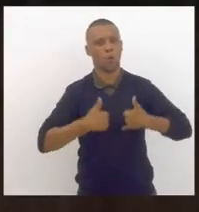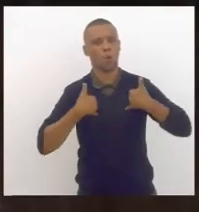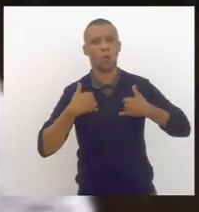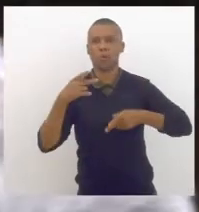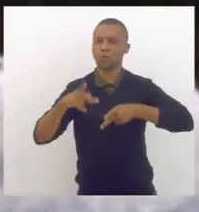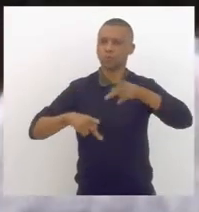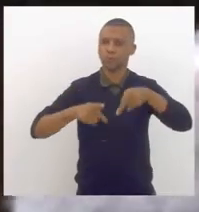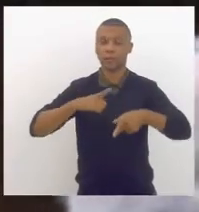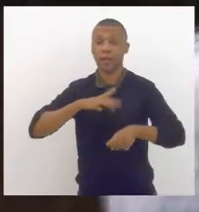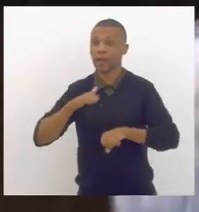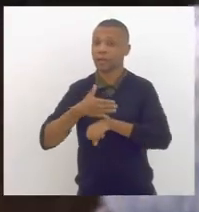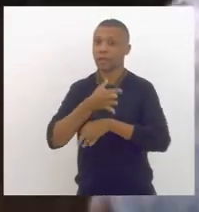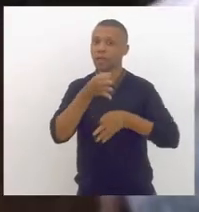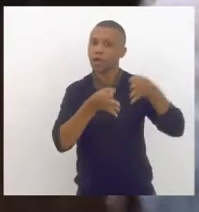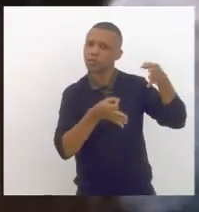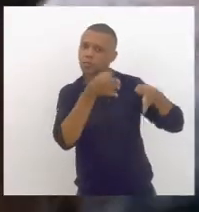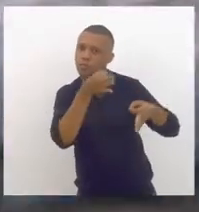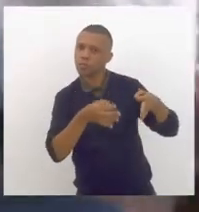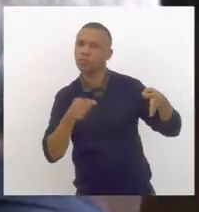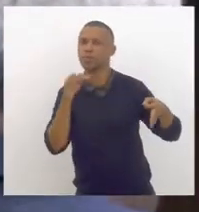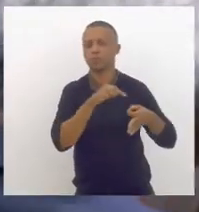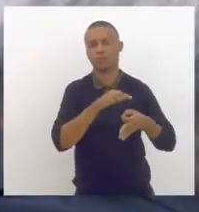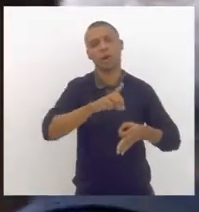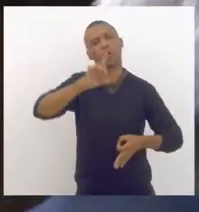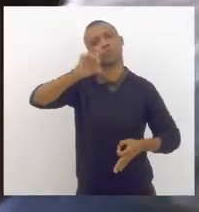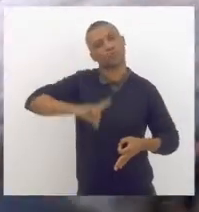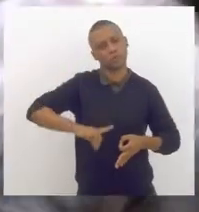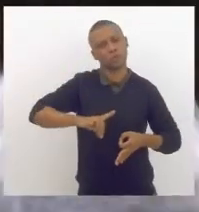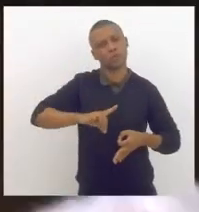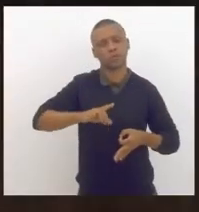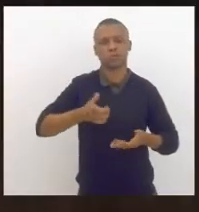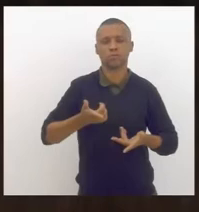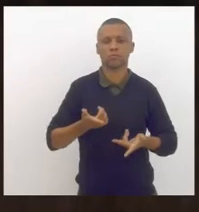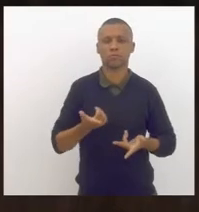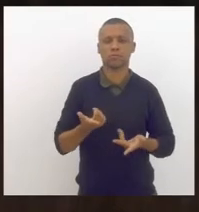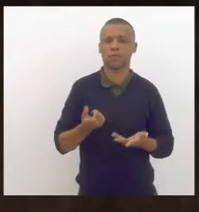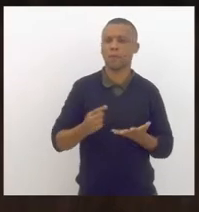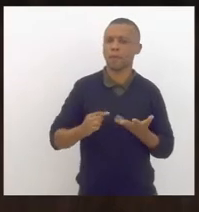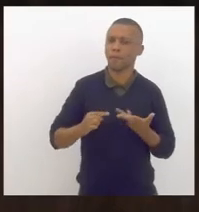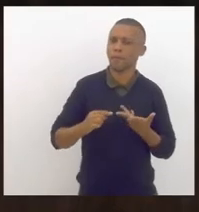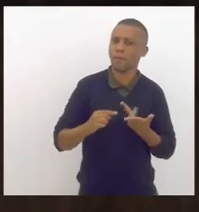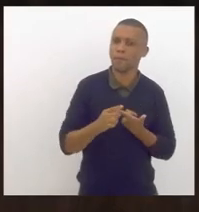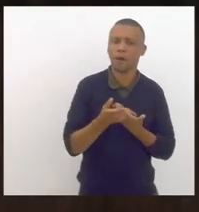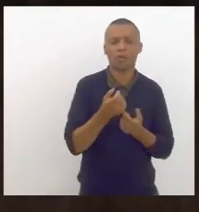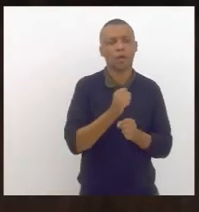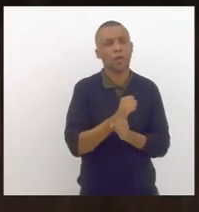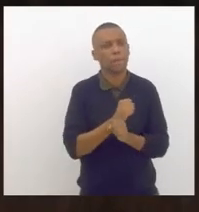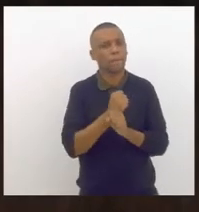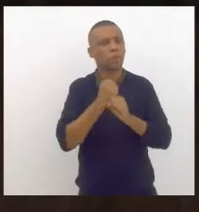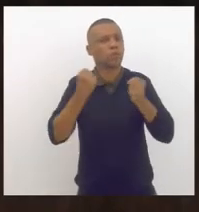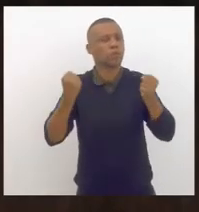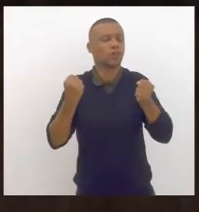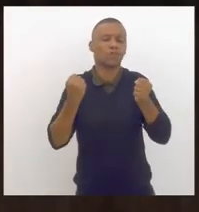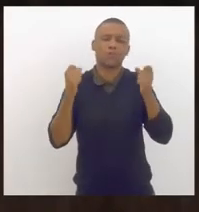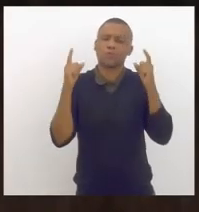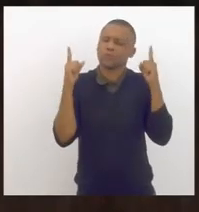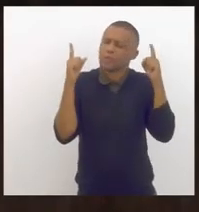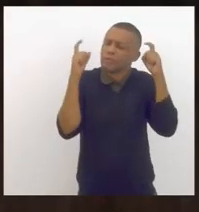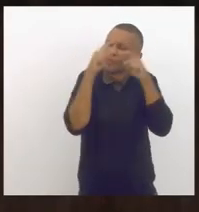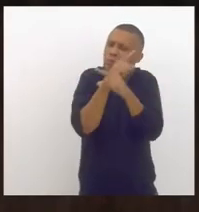à justiça, o acesso aos direitos. Não seria possível, ou seria muito